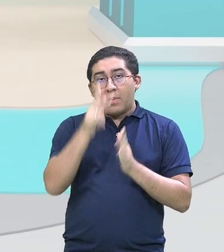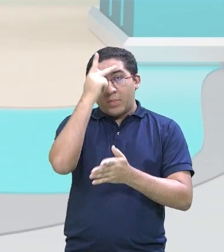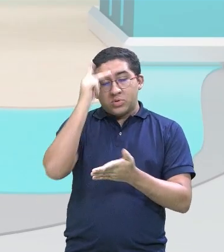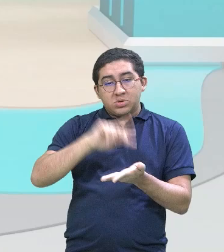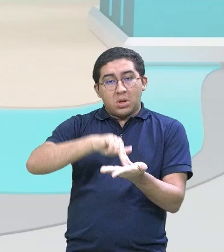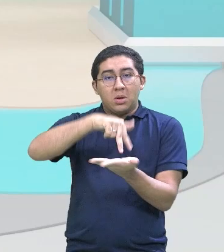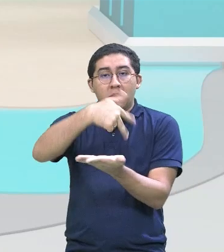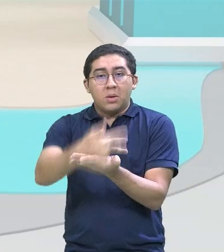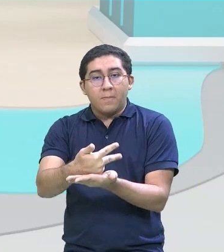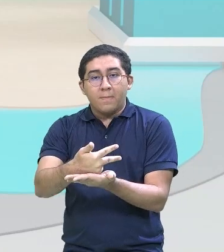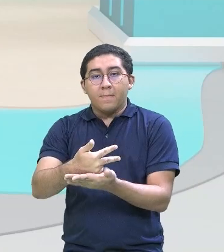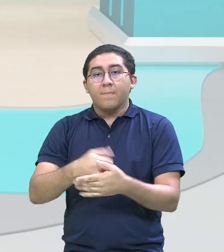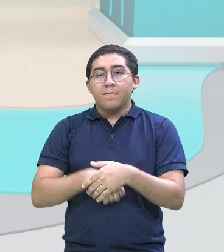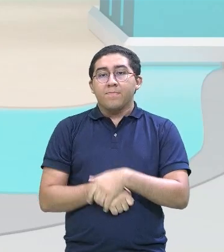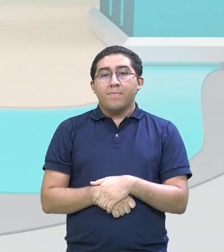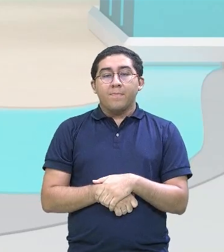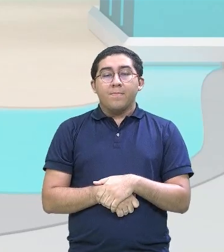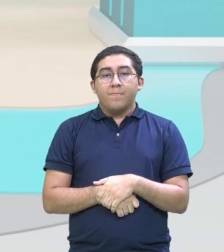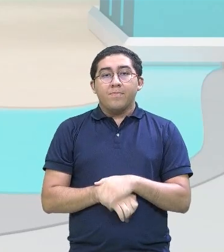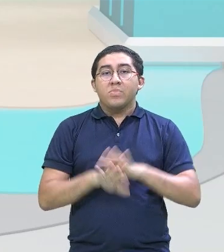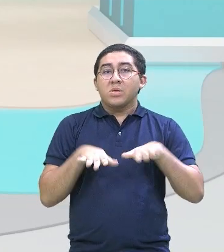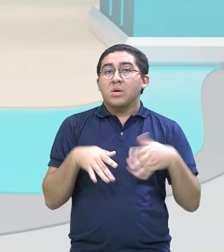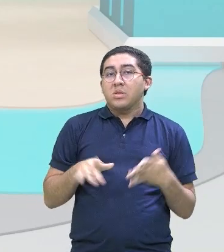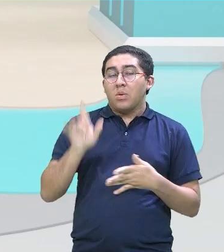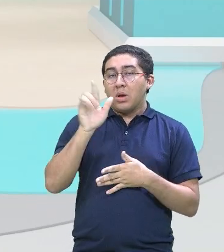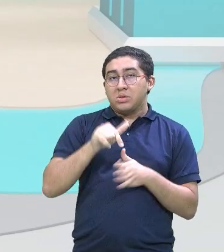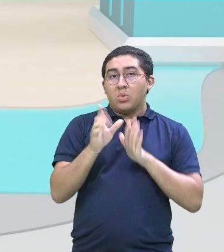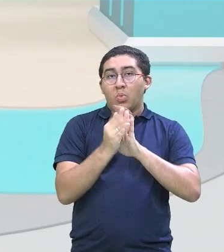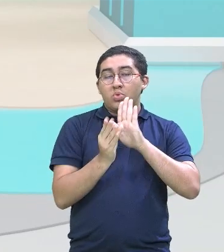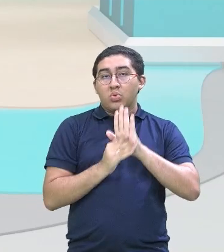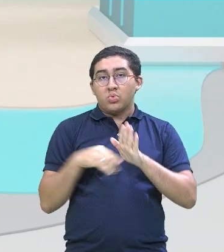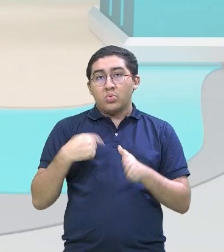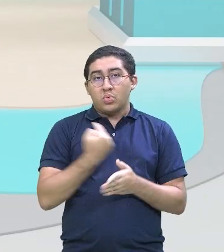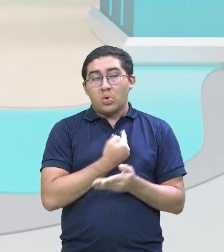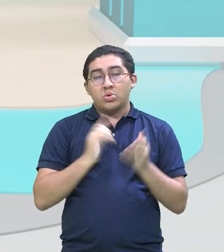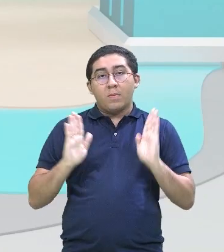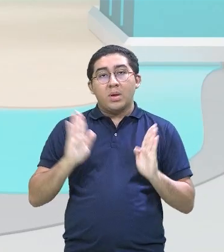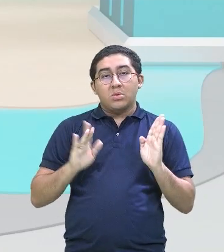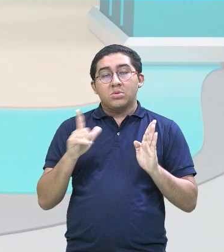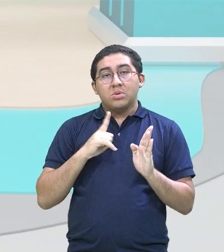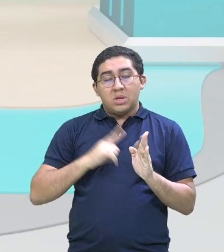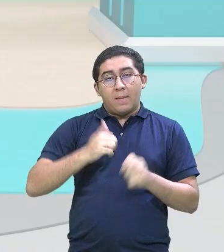de movimentos. Então, esses foram os conteúdos trabalhados aí comigo ao